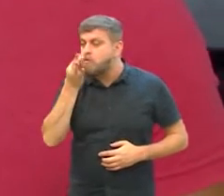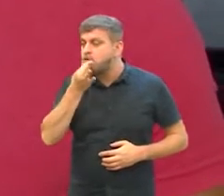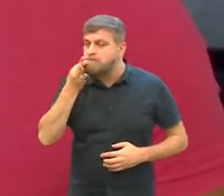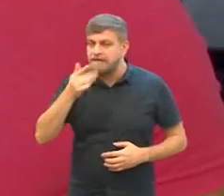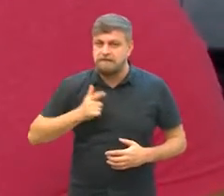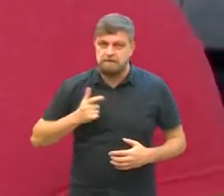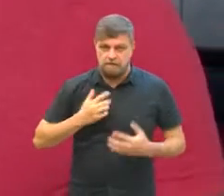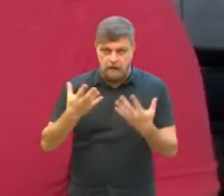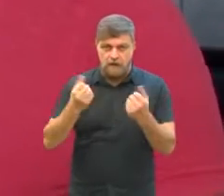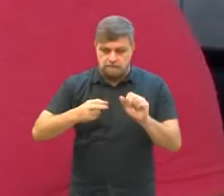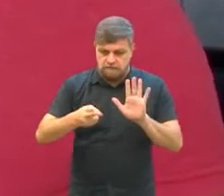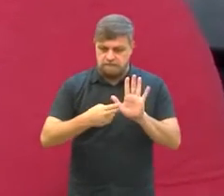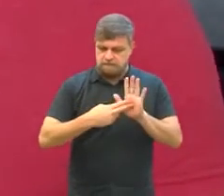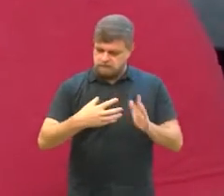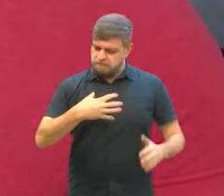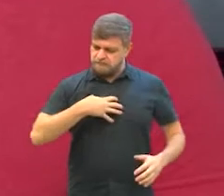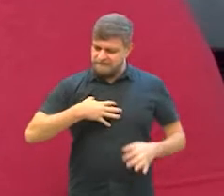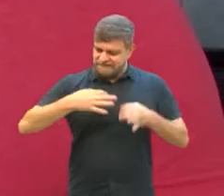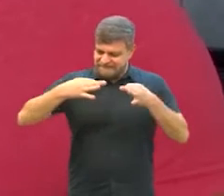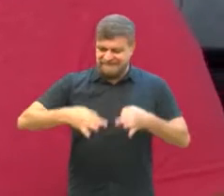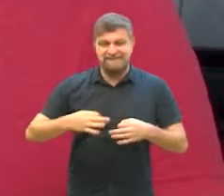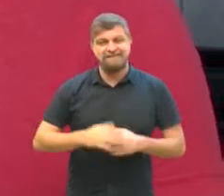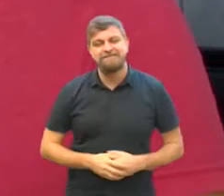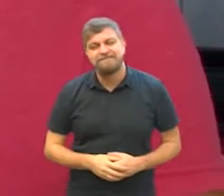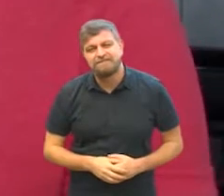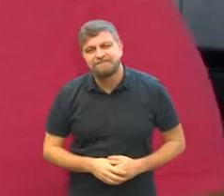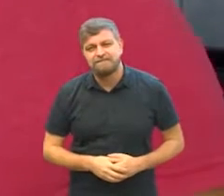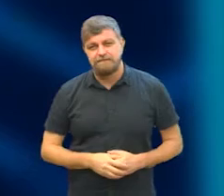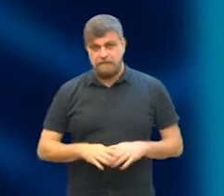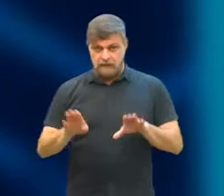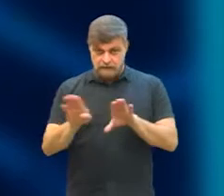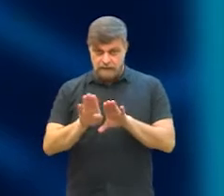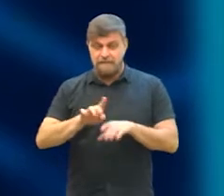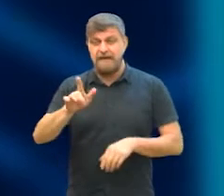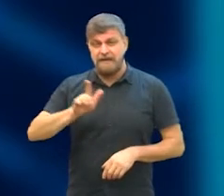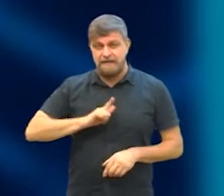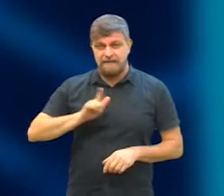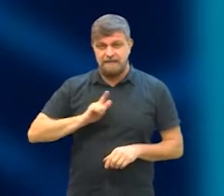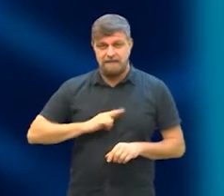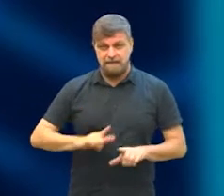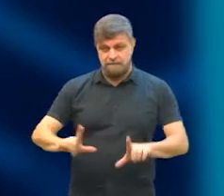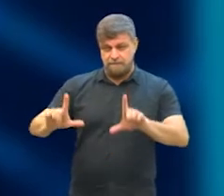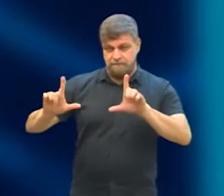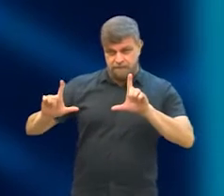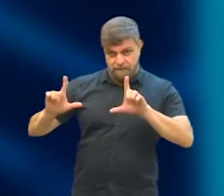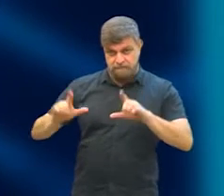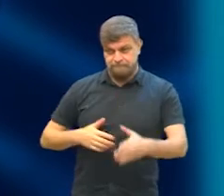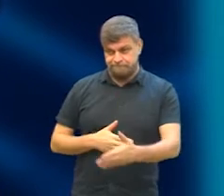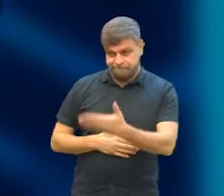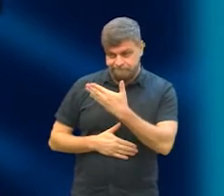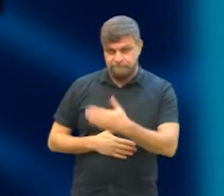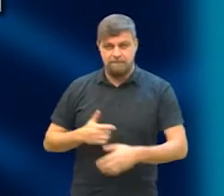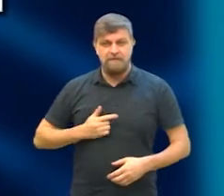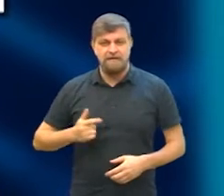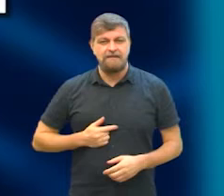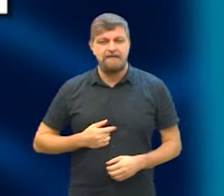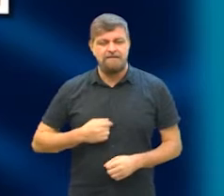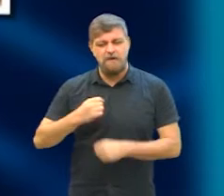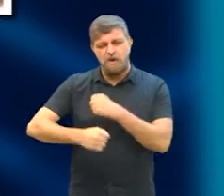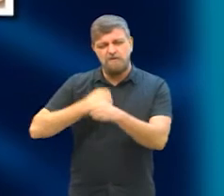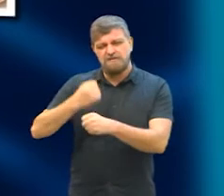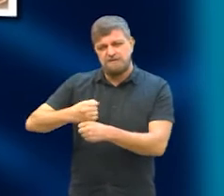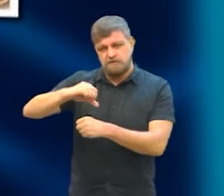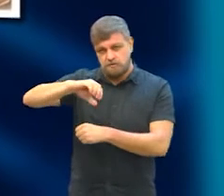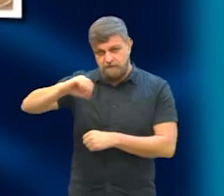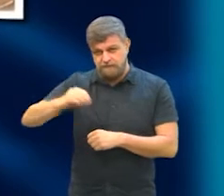que é importante, né? Não é só assumir, mas assumir com estilo, eu acho que é fundamental. Além da Ana Maria, a atriz Cléo Pires resgatou